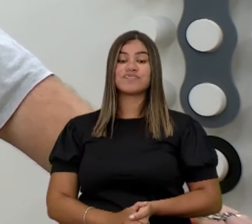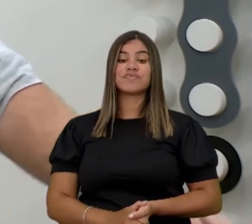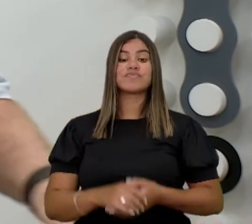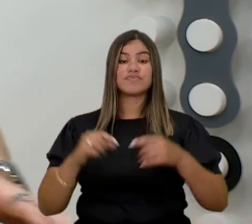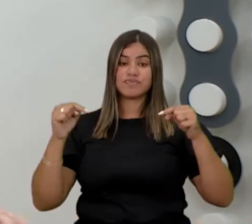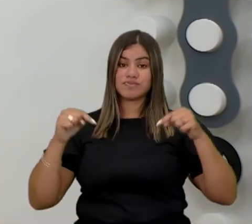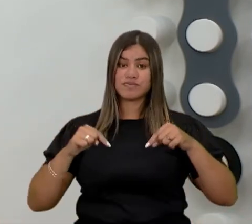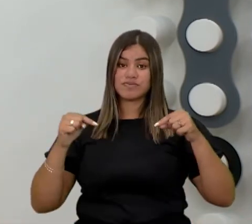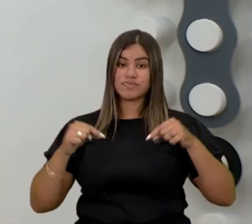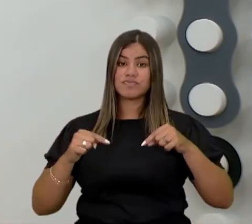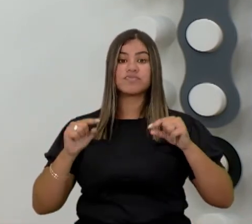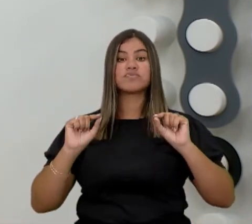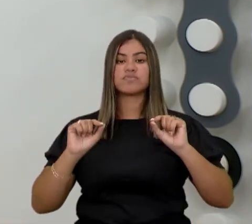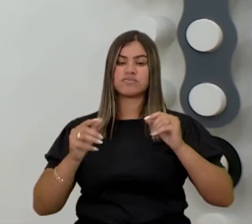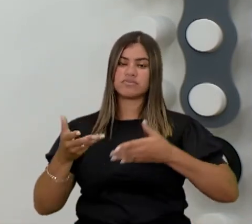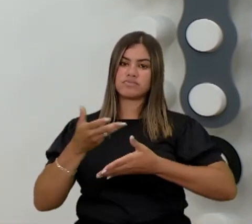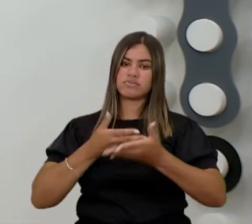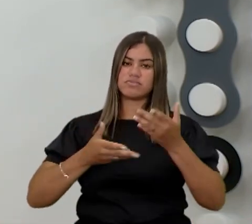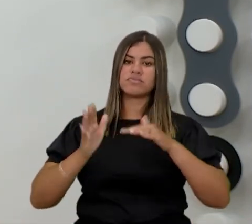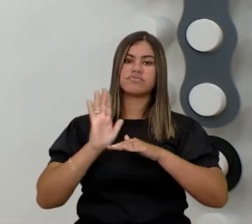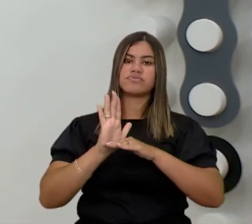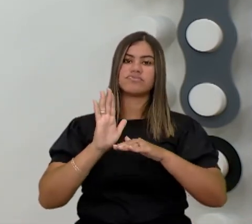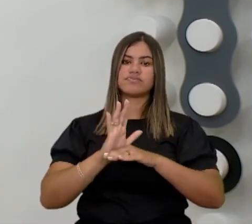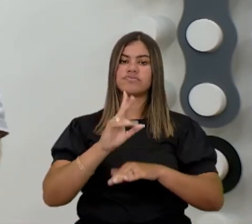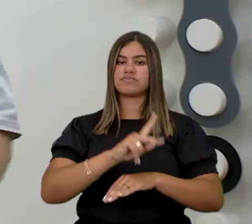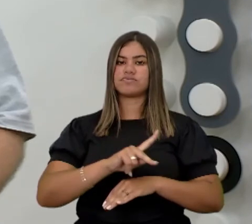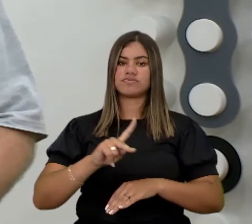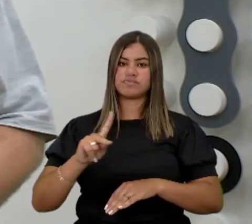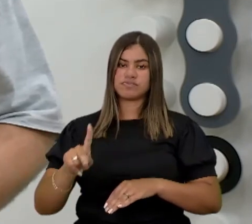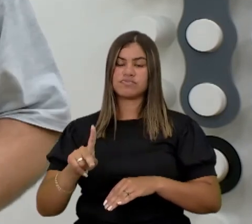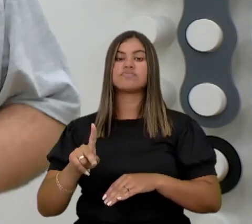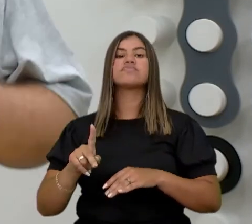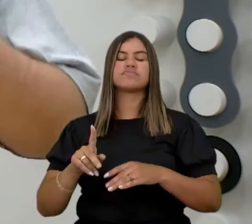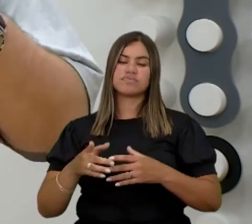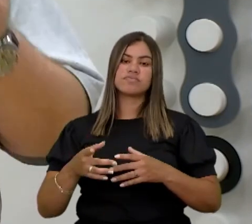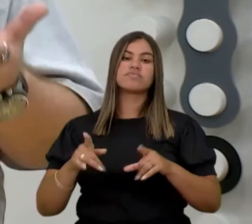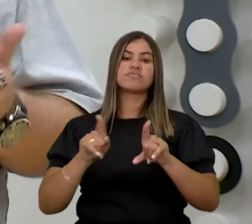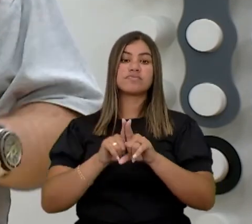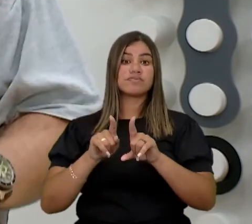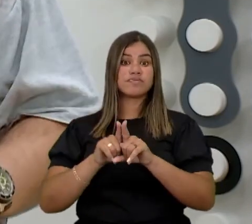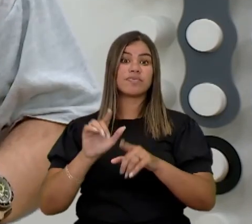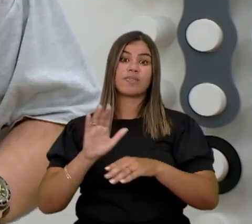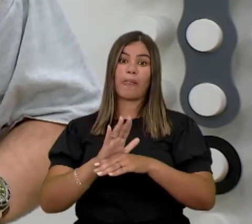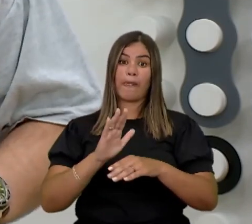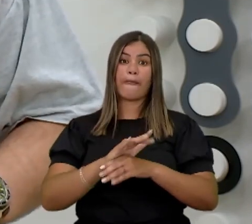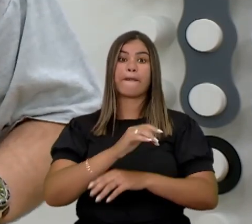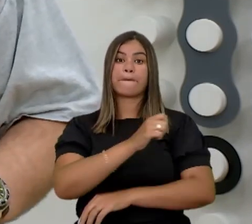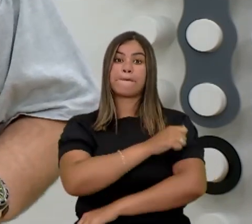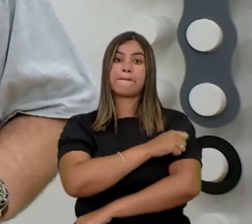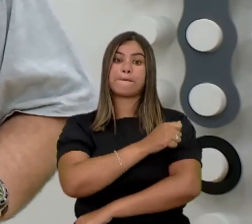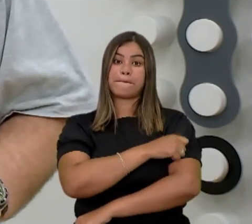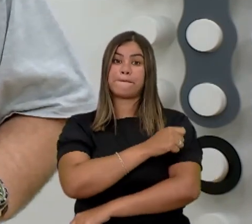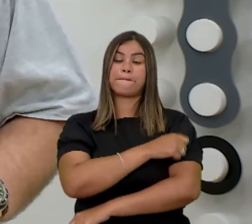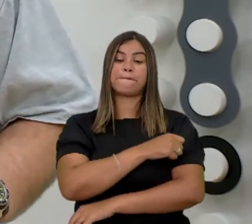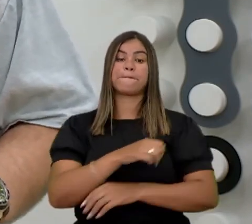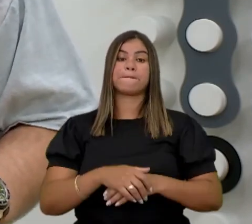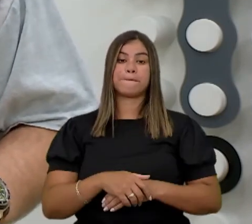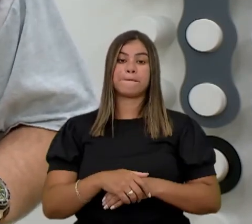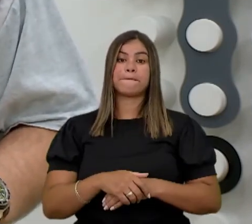aqui para colaborar com os professores, colaborar com os alunos, aí é uma coisa nova. Nós estamos falando aí do